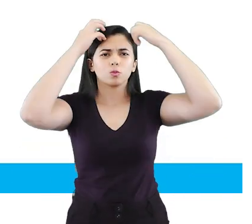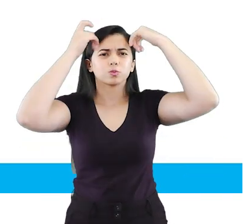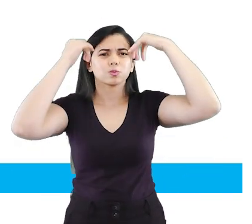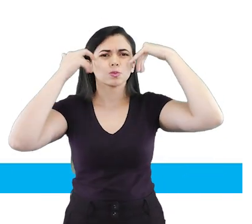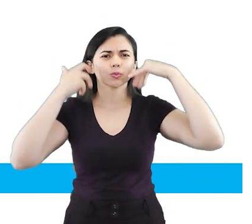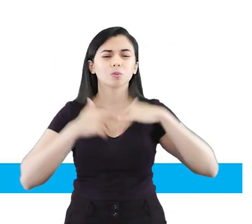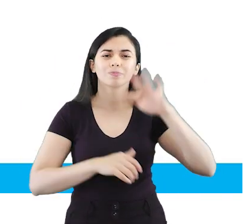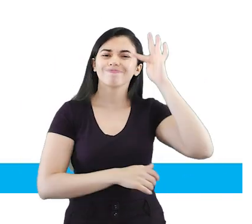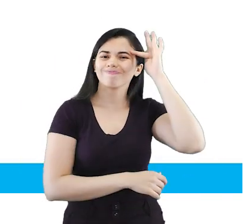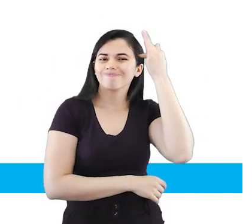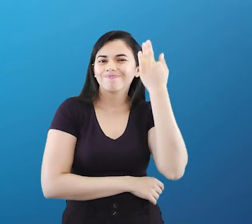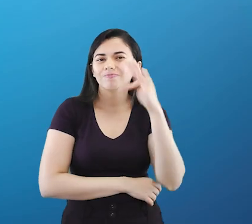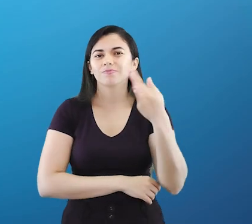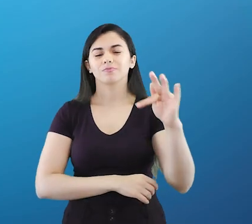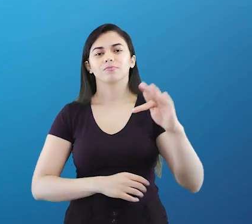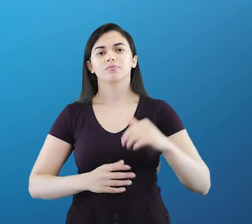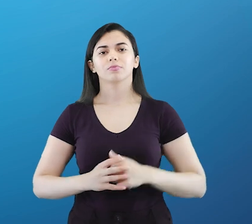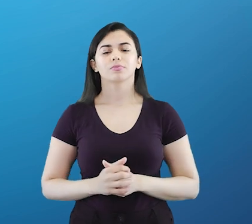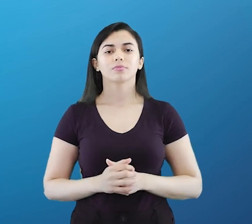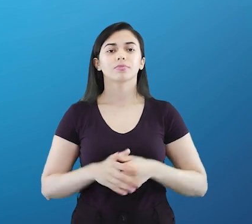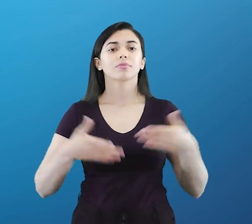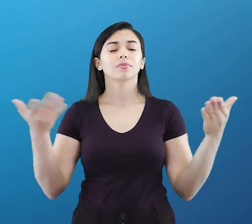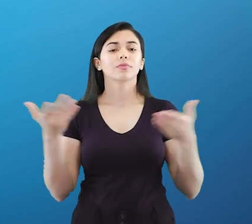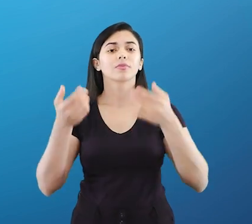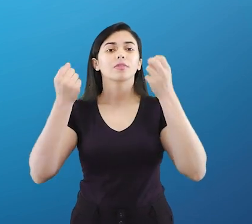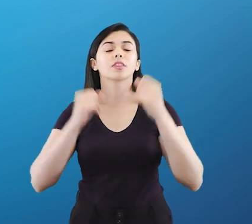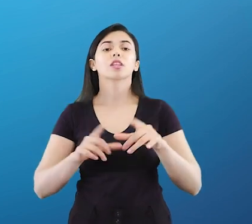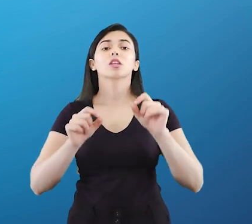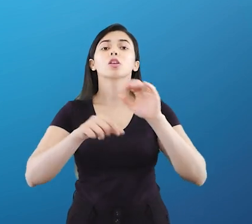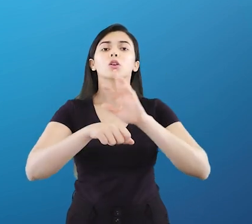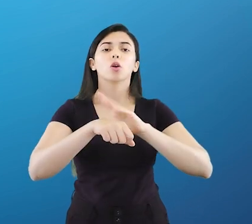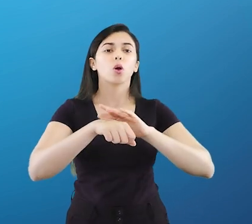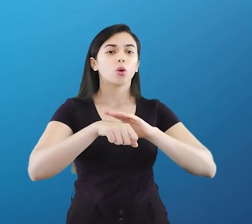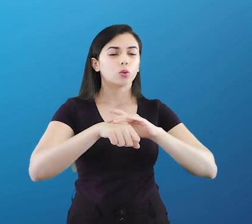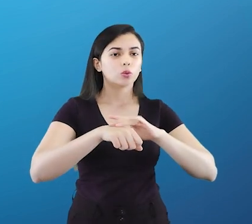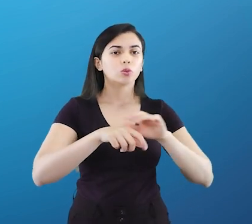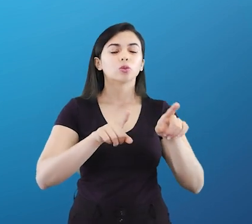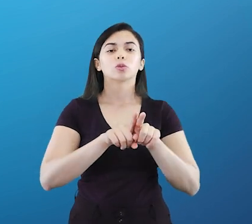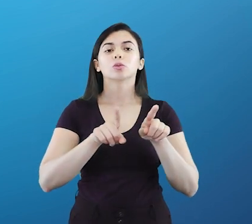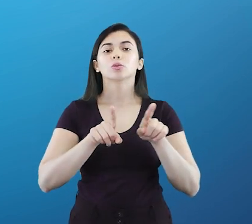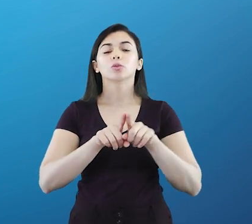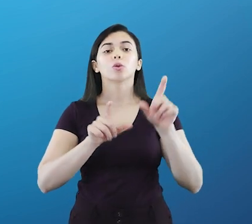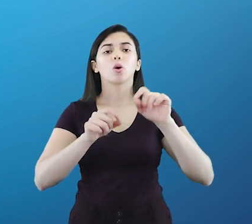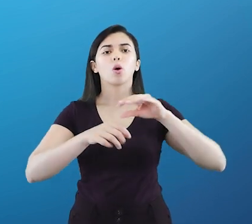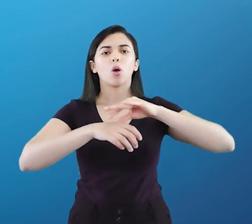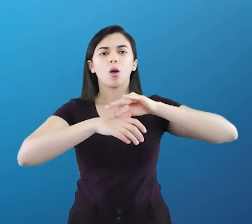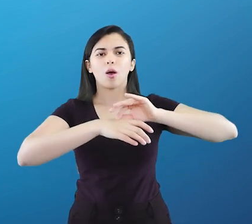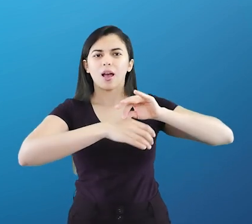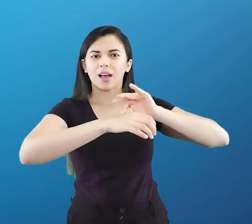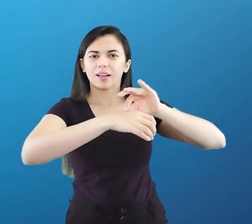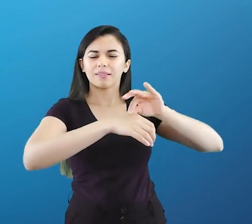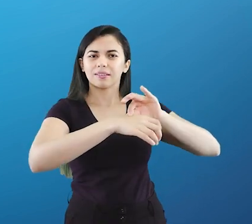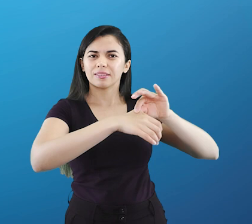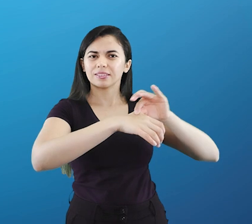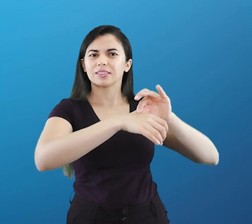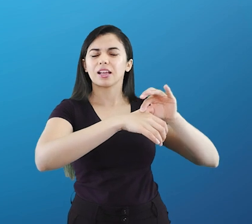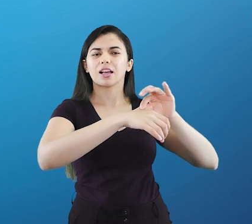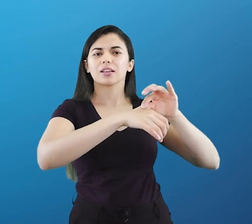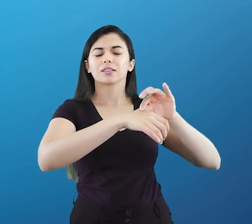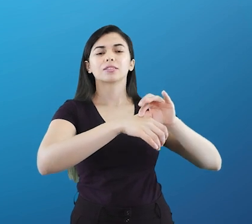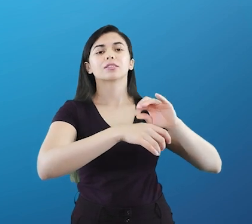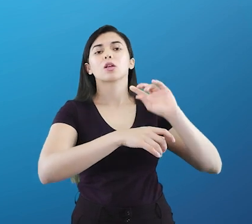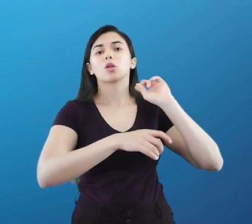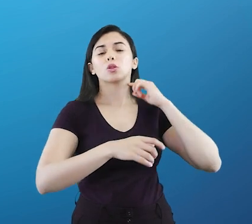sudorese e dor de cabeça. Agora nós vamos para mais uma doença transmitida através da carne contaminada. Aqui nós temos também, por